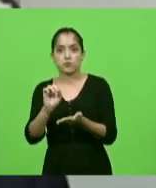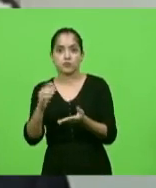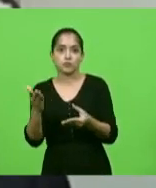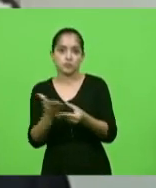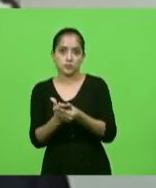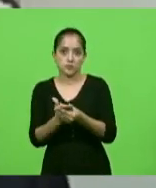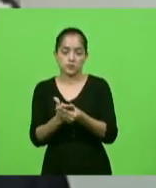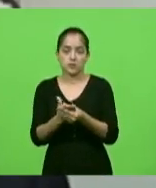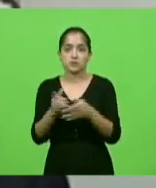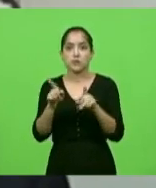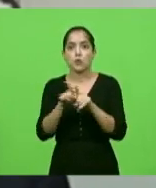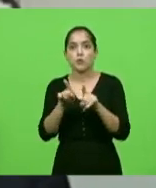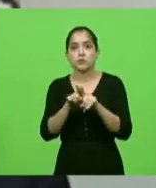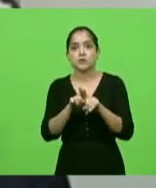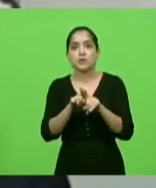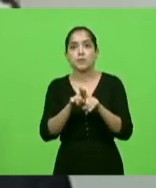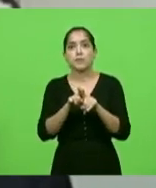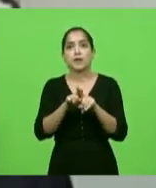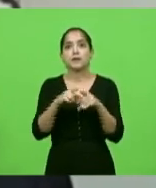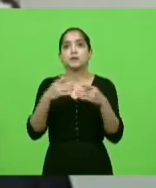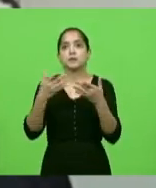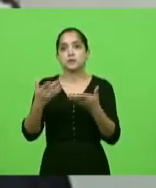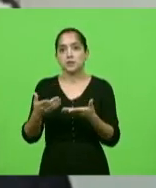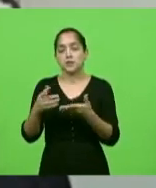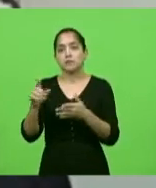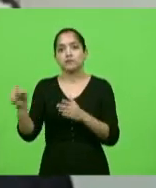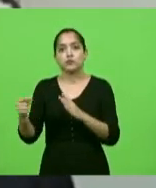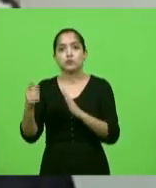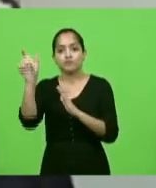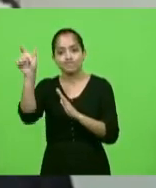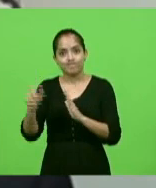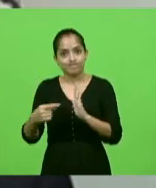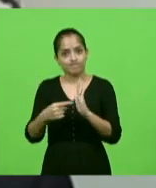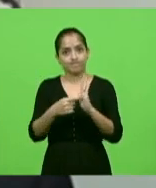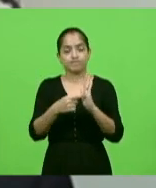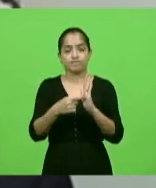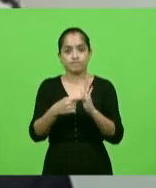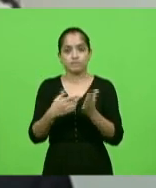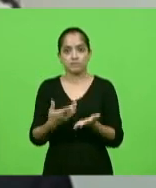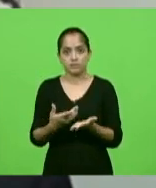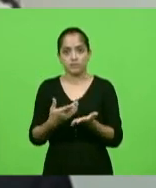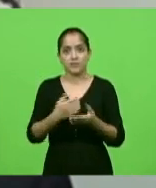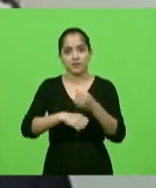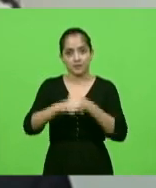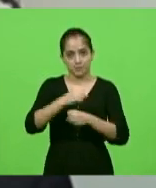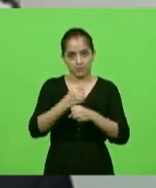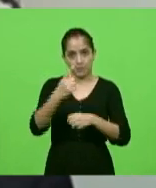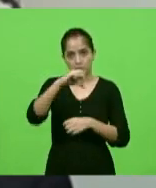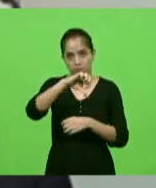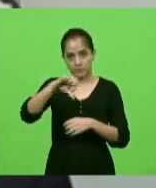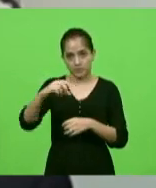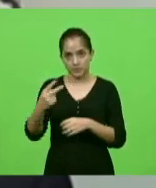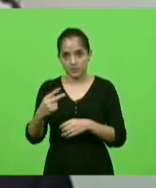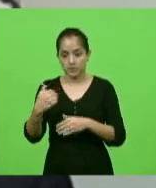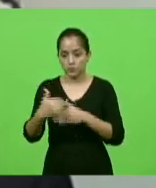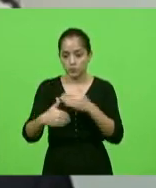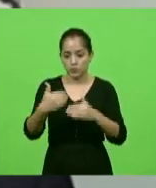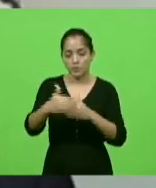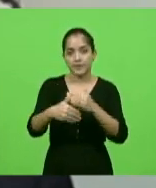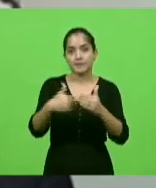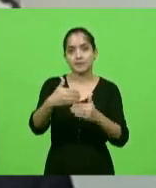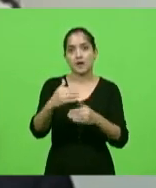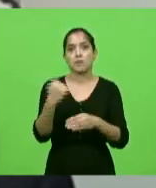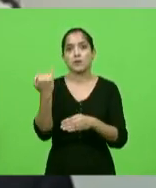no processo bem como etapa de pronúncia ou não no denunciado tal como você fez em 1992 Estas são etapas